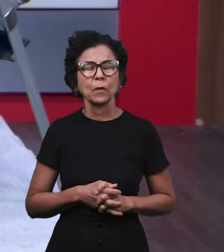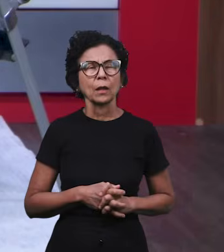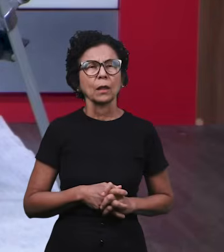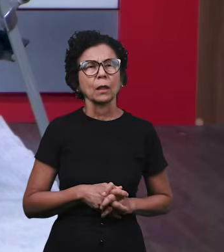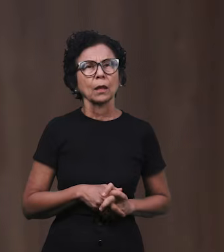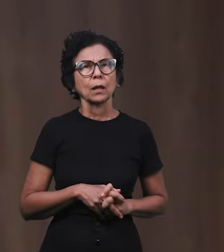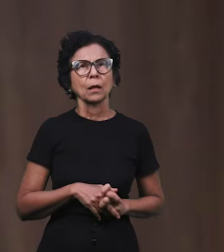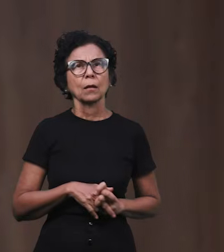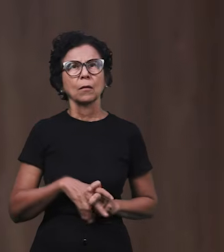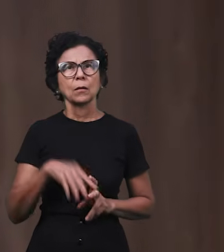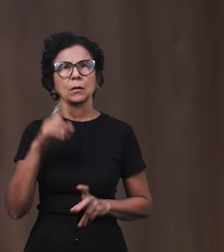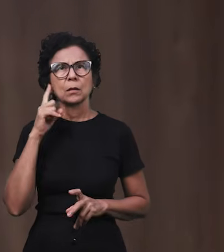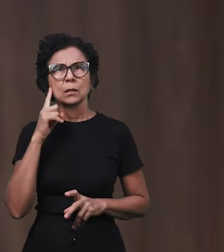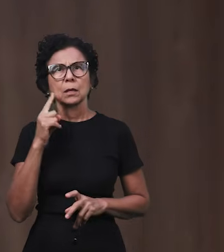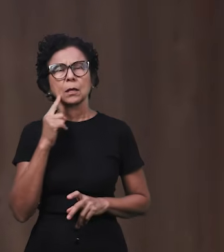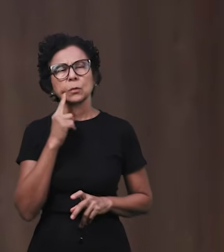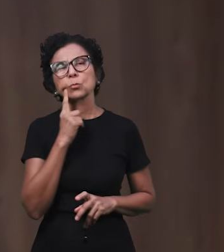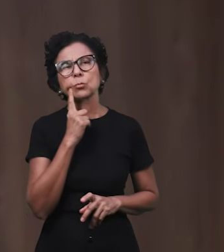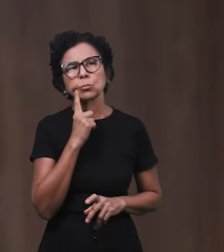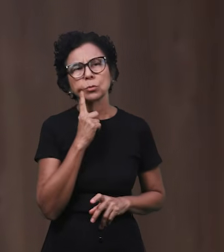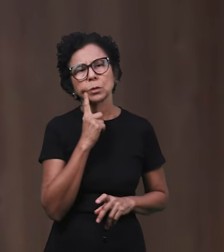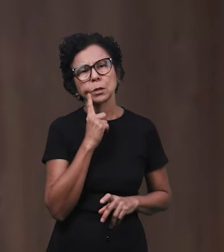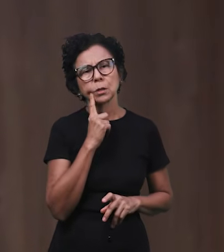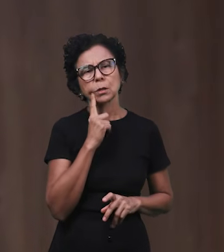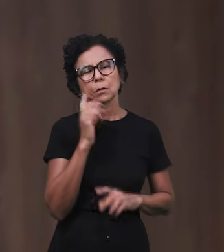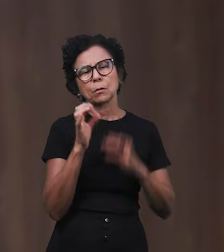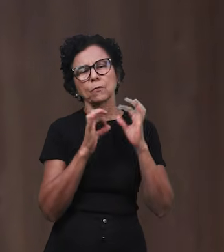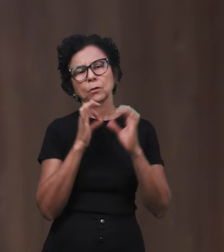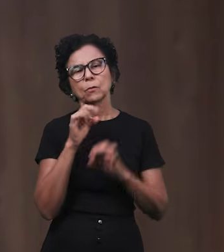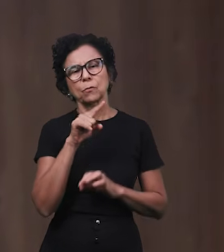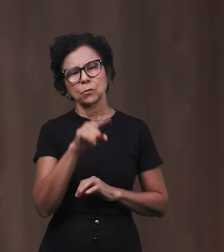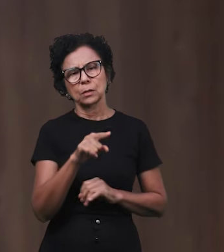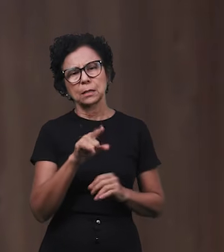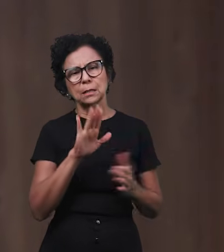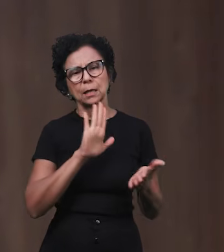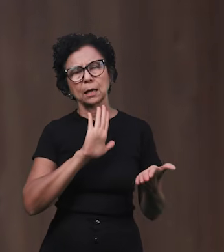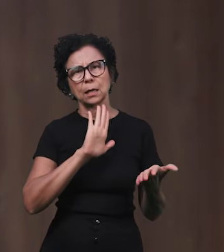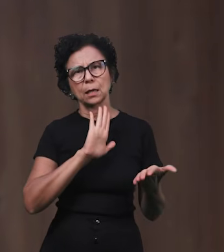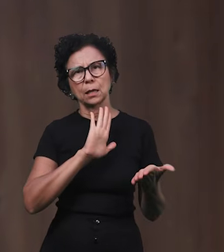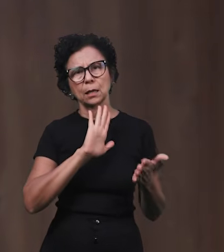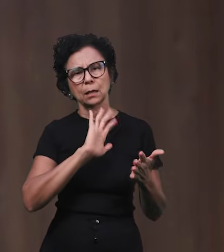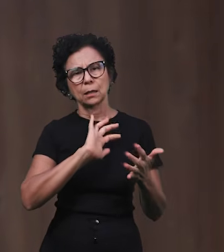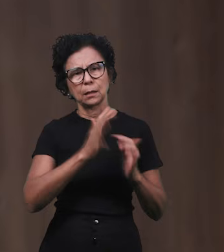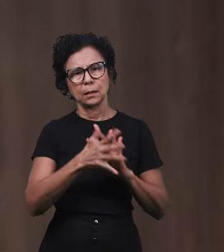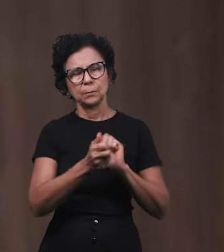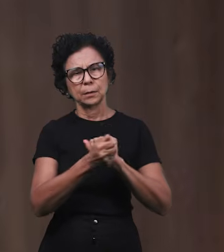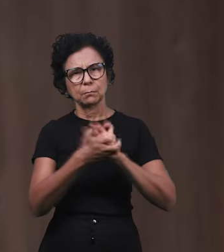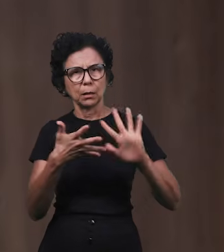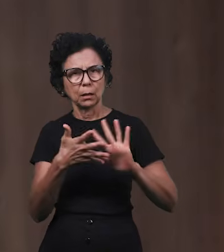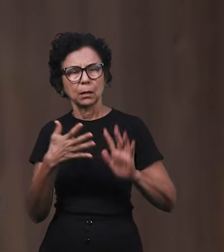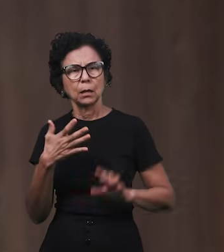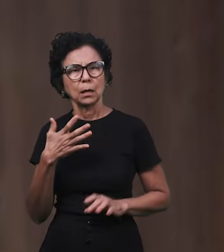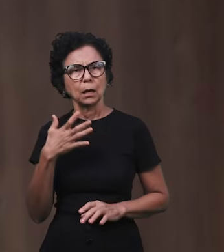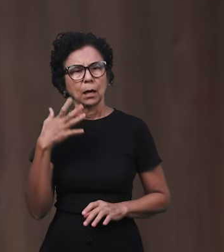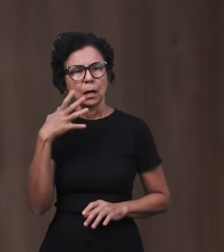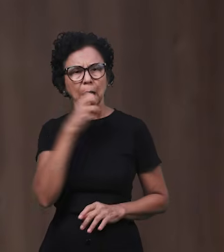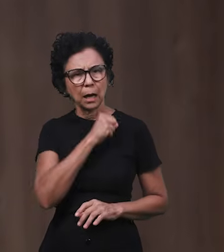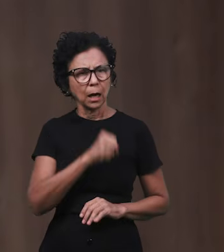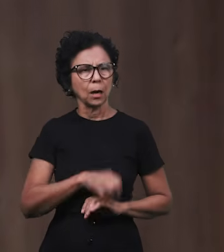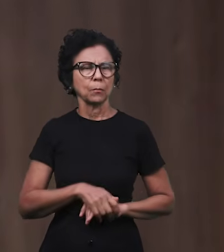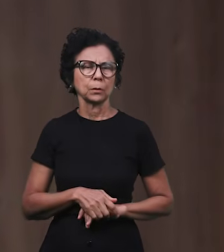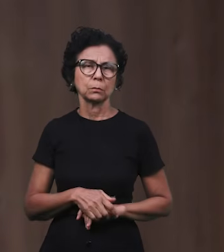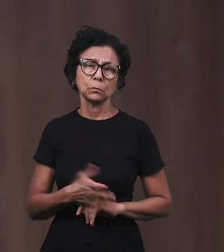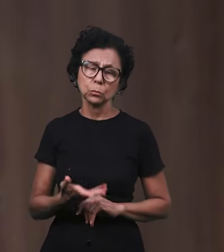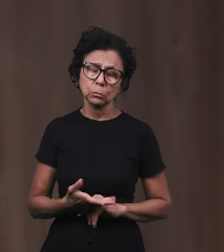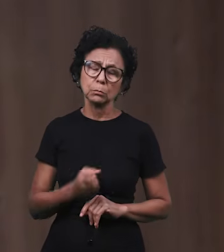assim, verdade, você interpreta muito rápido, mas dá para entender o que você está interpretando. Apesar de